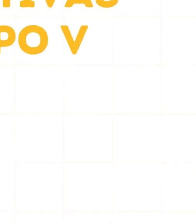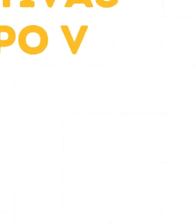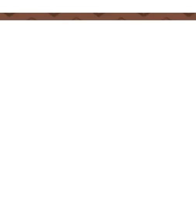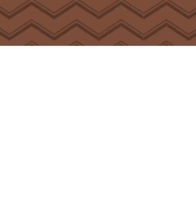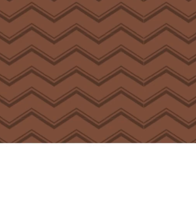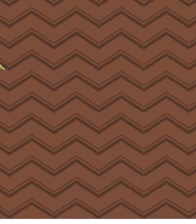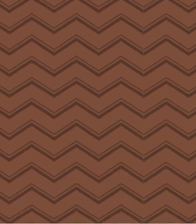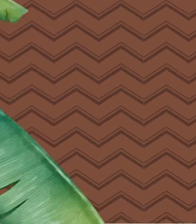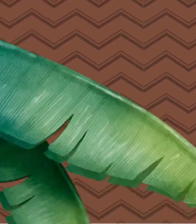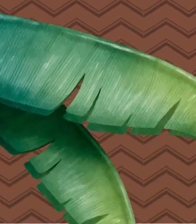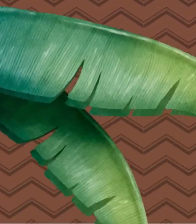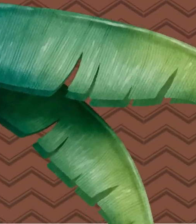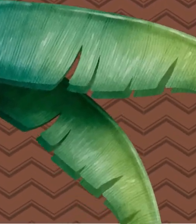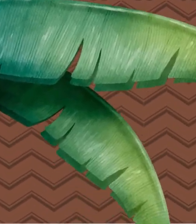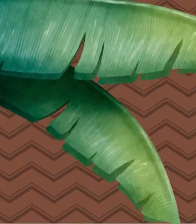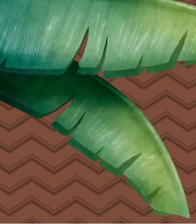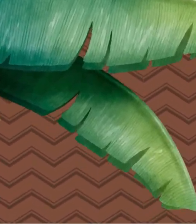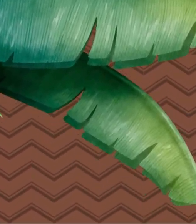Amazônia